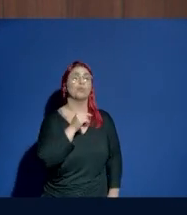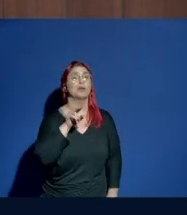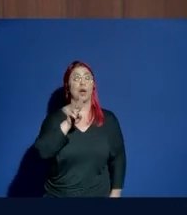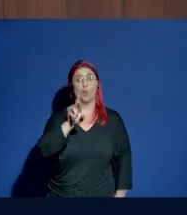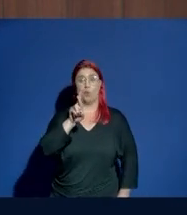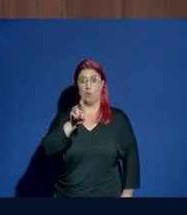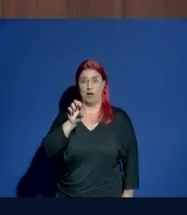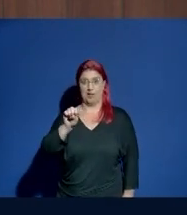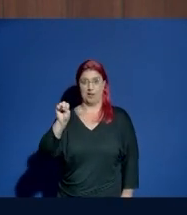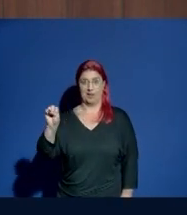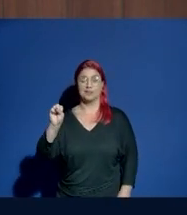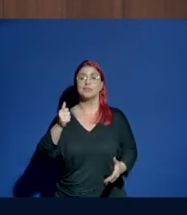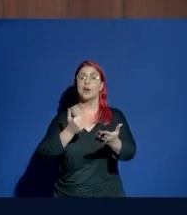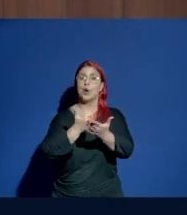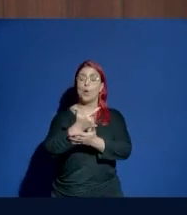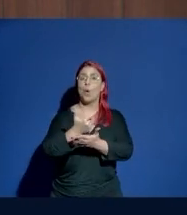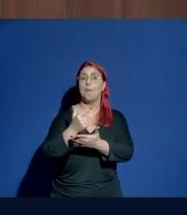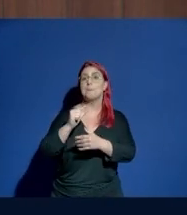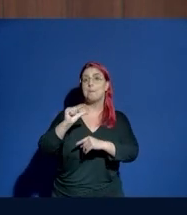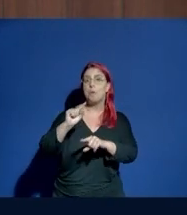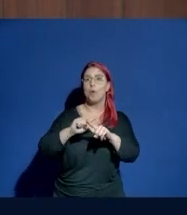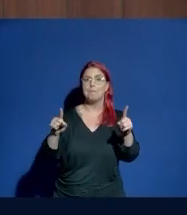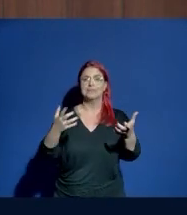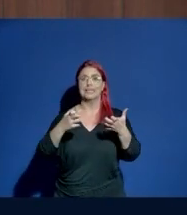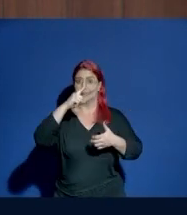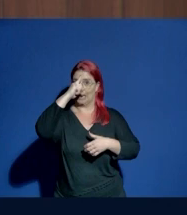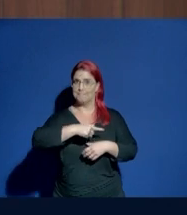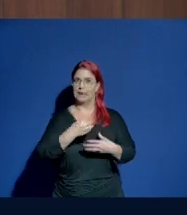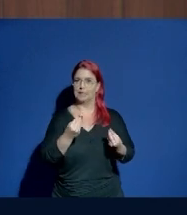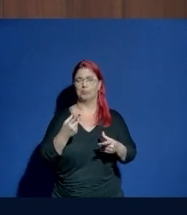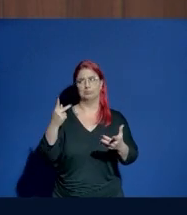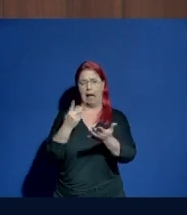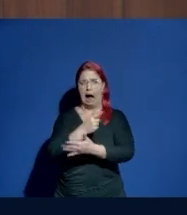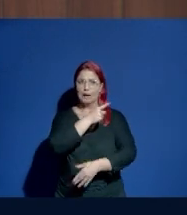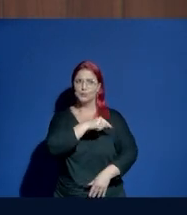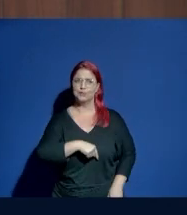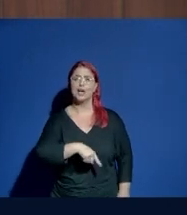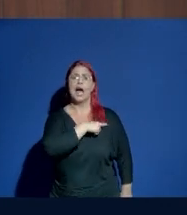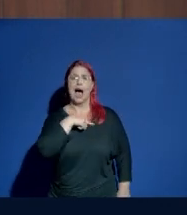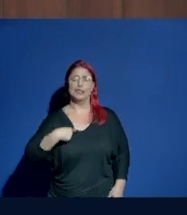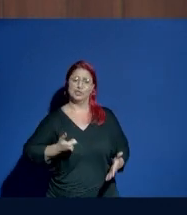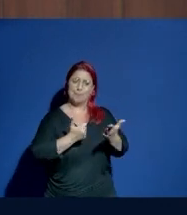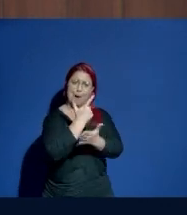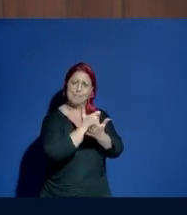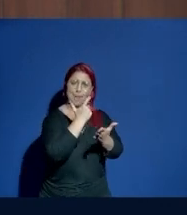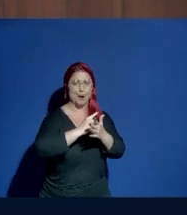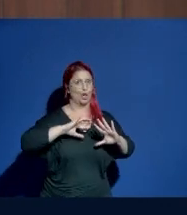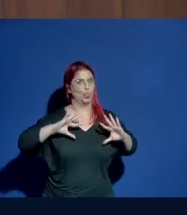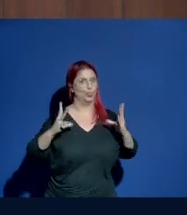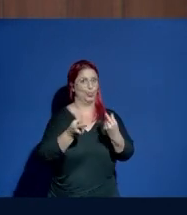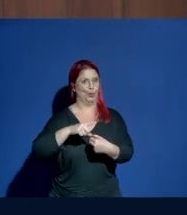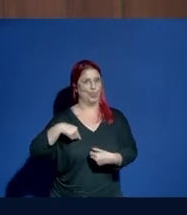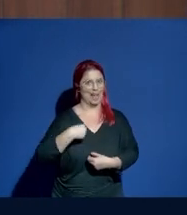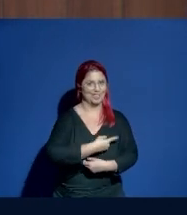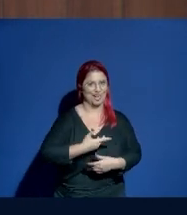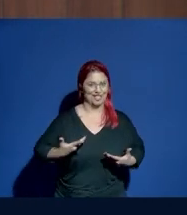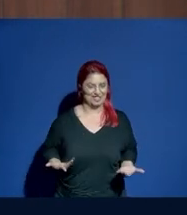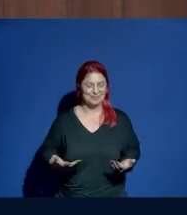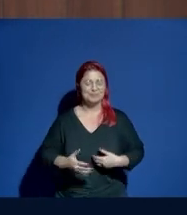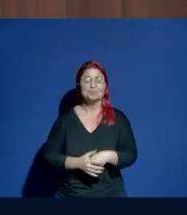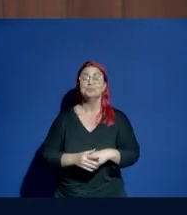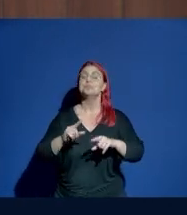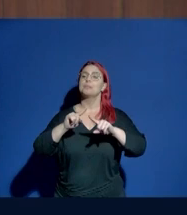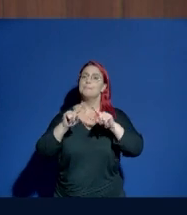união europeia compra pouca mãe dá muito você tá entendendo esse negócio não tá certo a China tá comprando tudo de Então na verdade